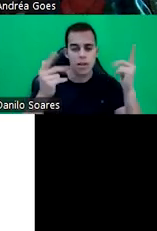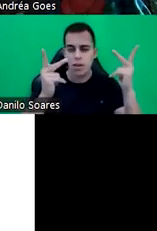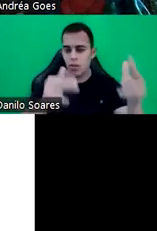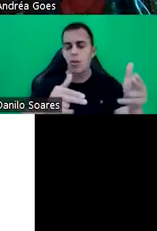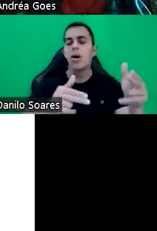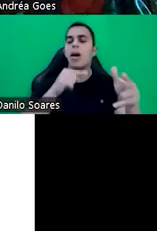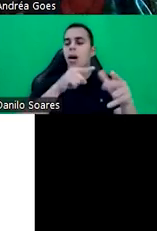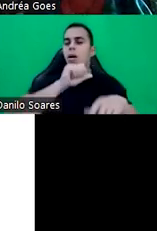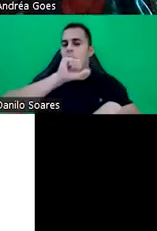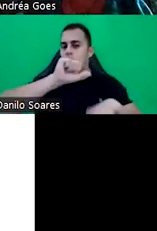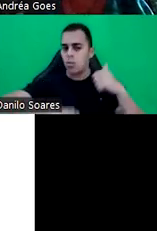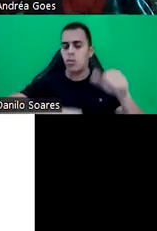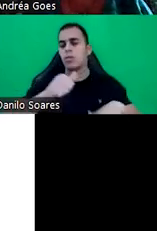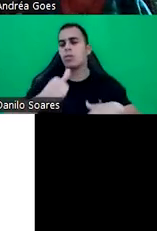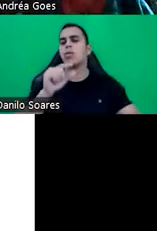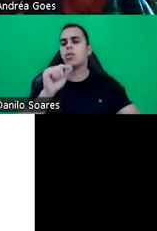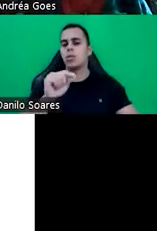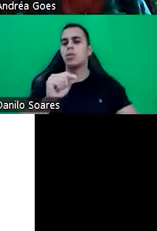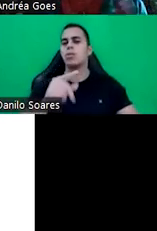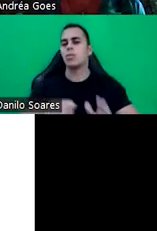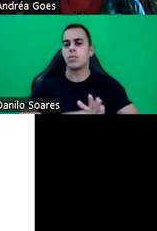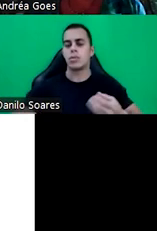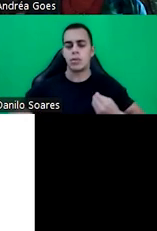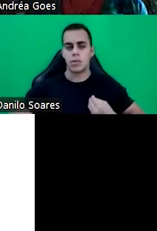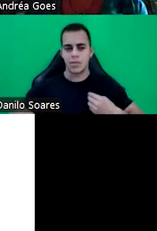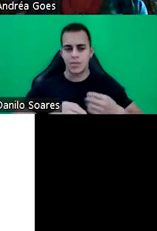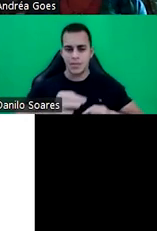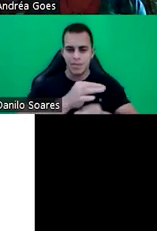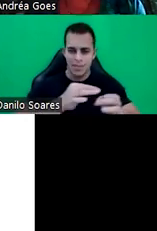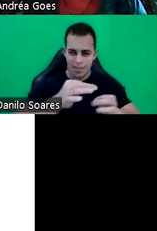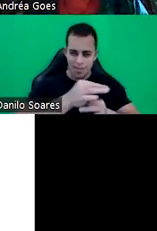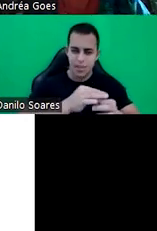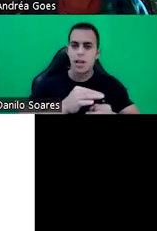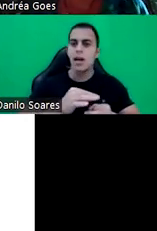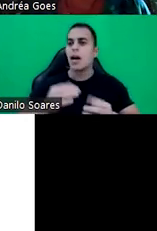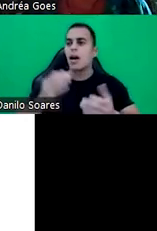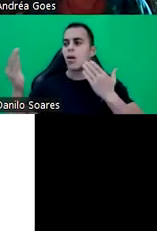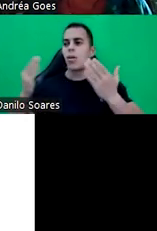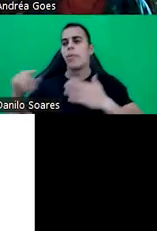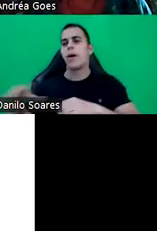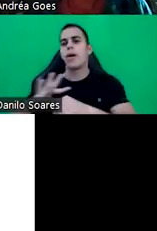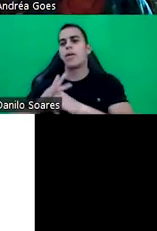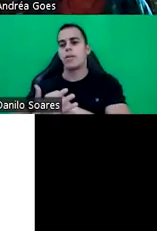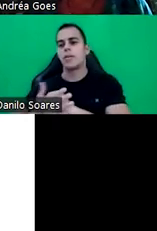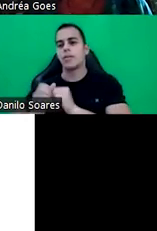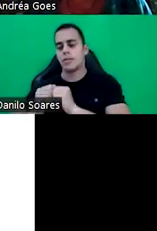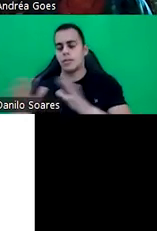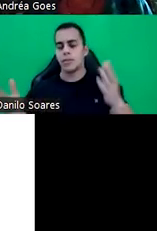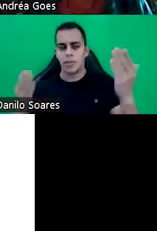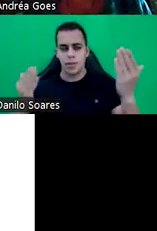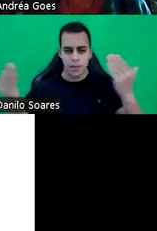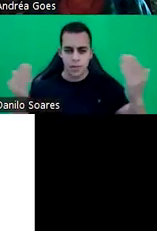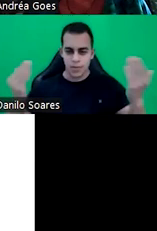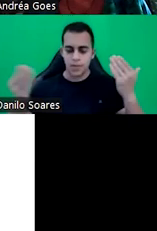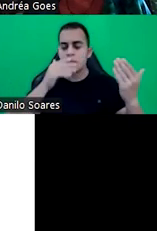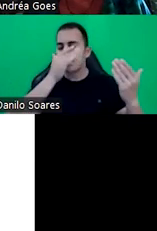causador da peste, bacilo, da Yersinia, com o nosso micro-organismo da atualidade, Covid. E aí a gente mostra